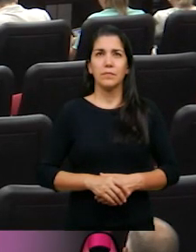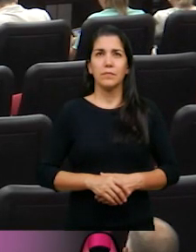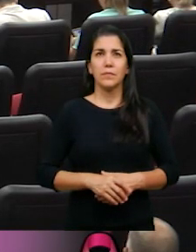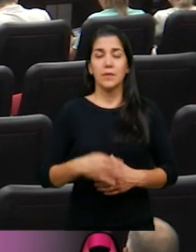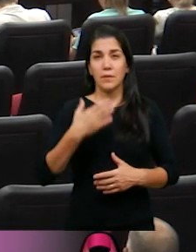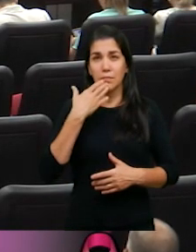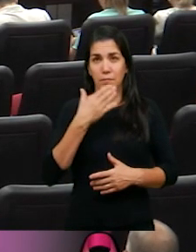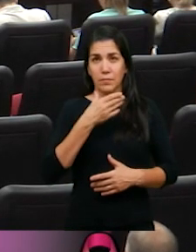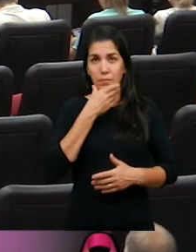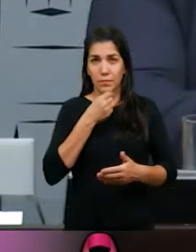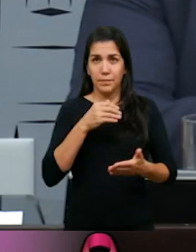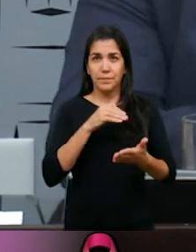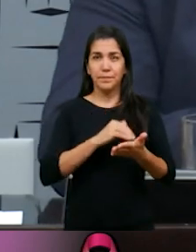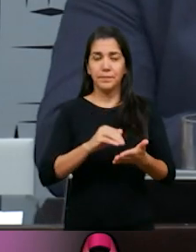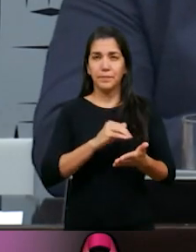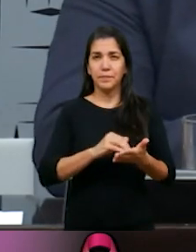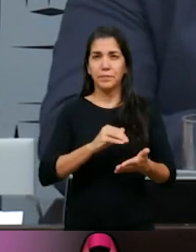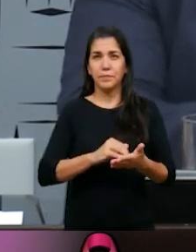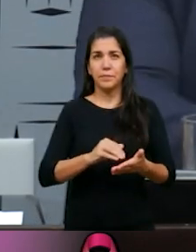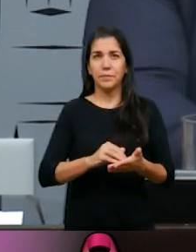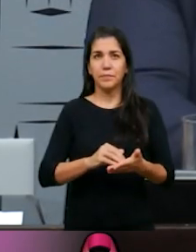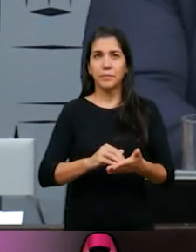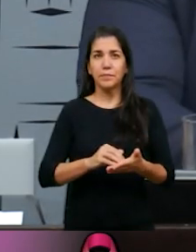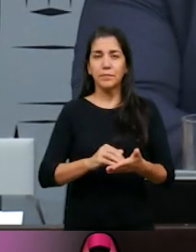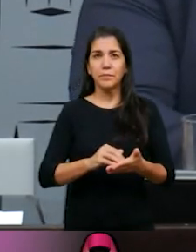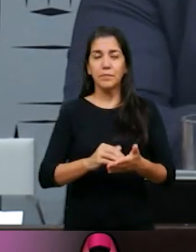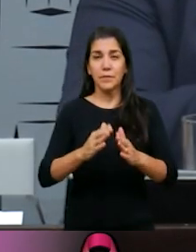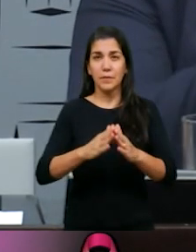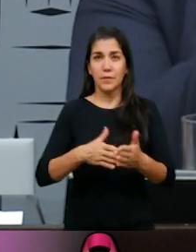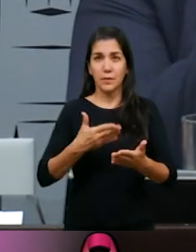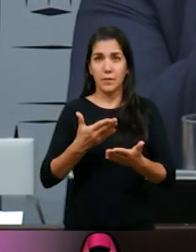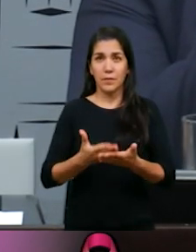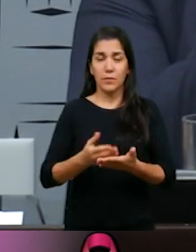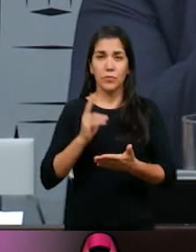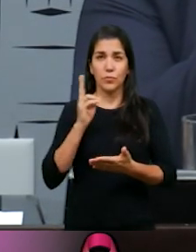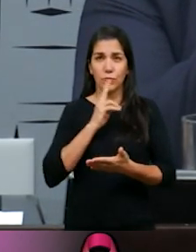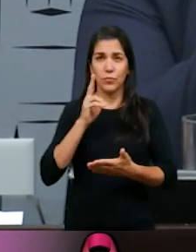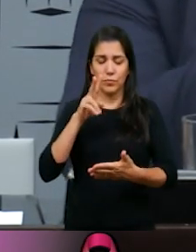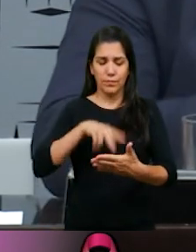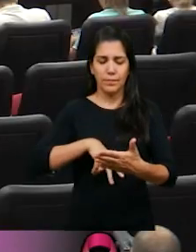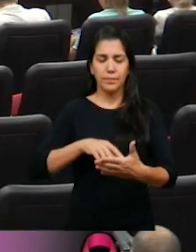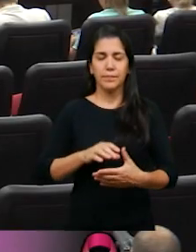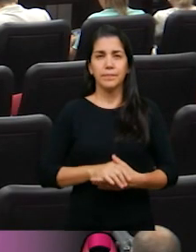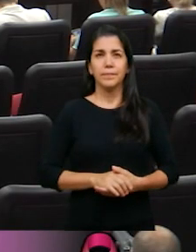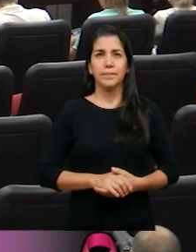Solicitamos ao senhor secretário que faça a leitura de requerimentos de urgência.